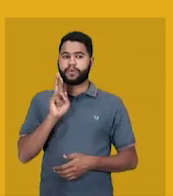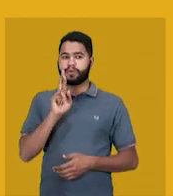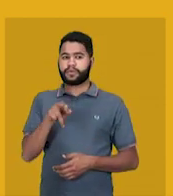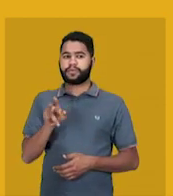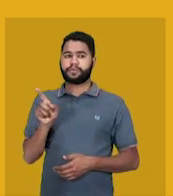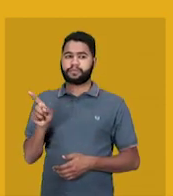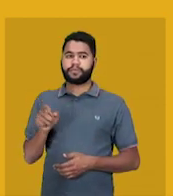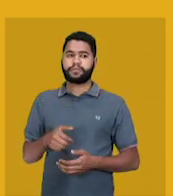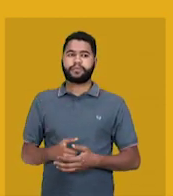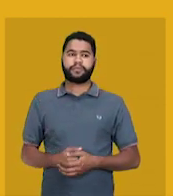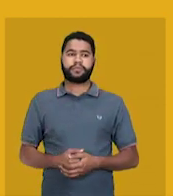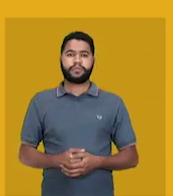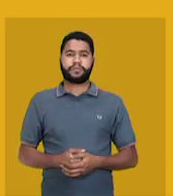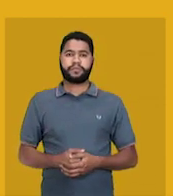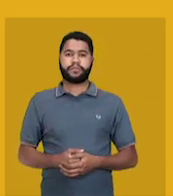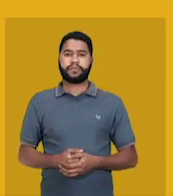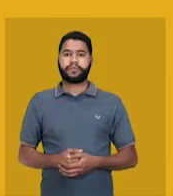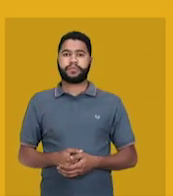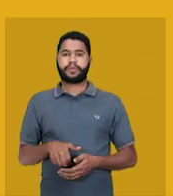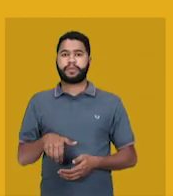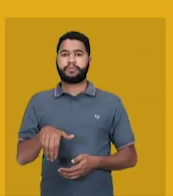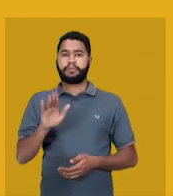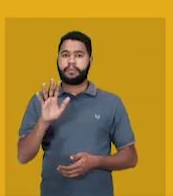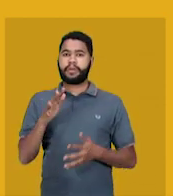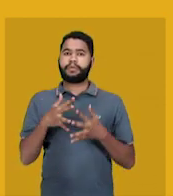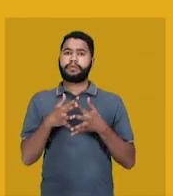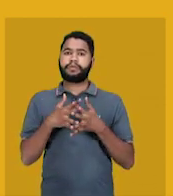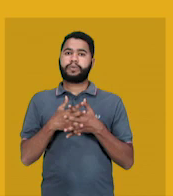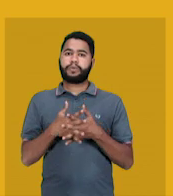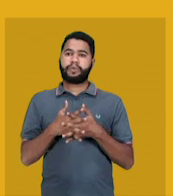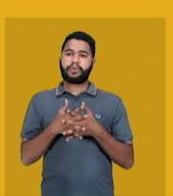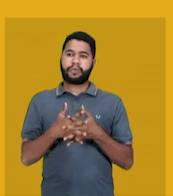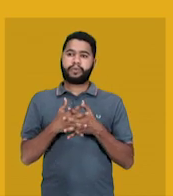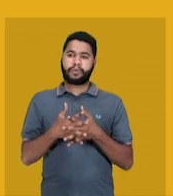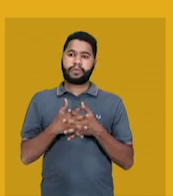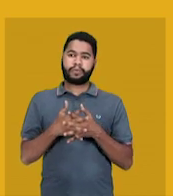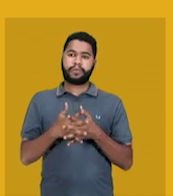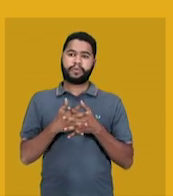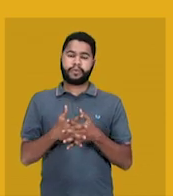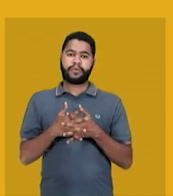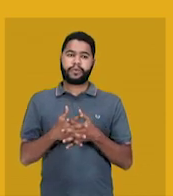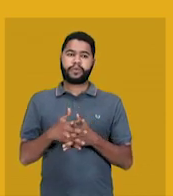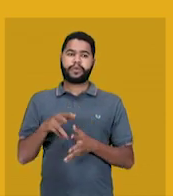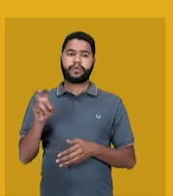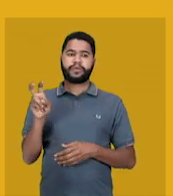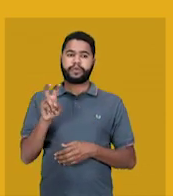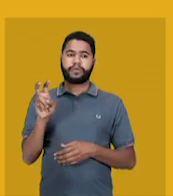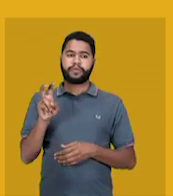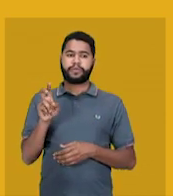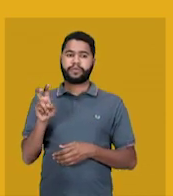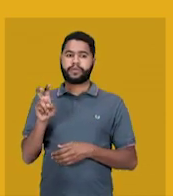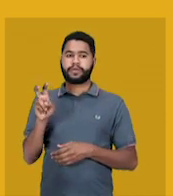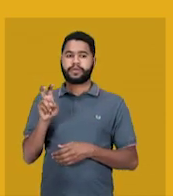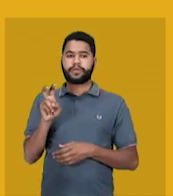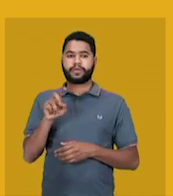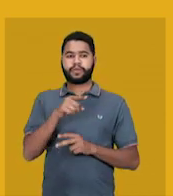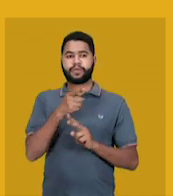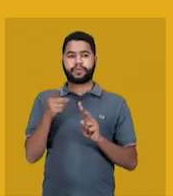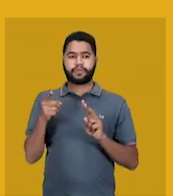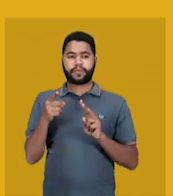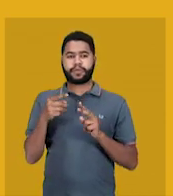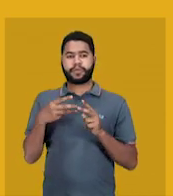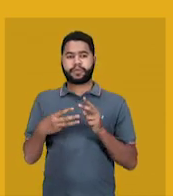resultado essa é uma fração mais complicadinha né vamos assim 55 pi sobre 36